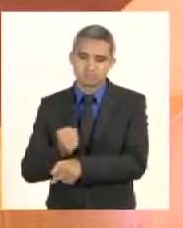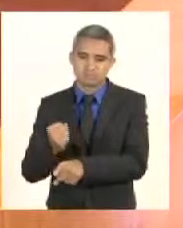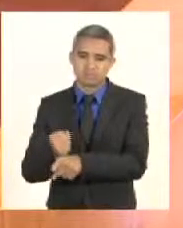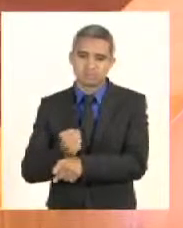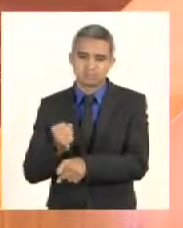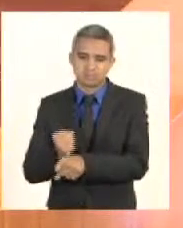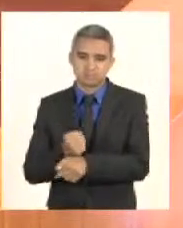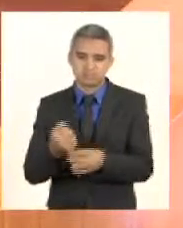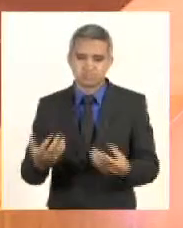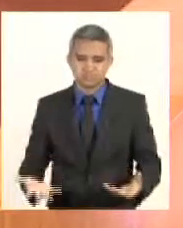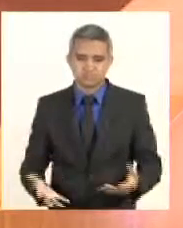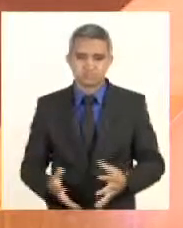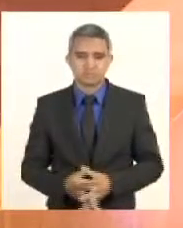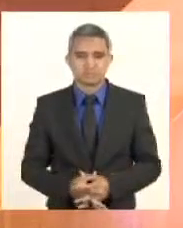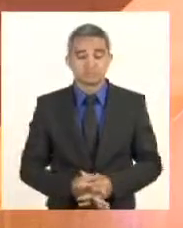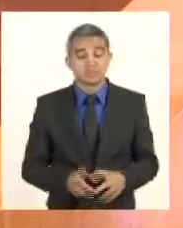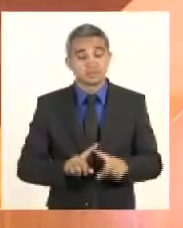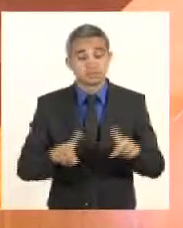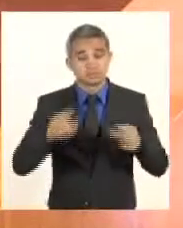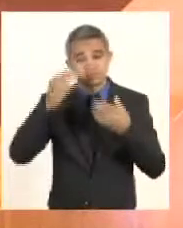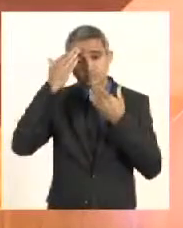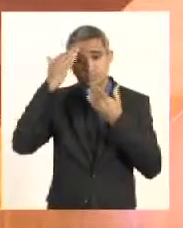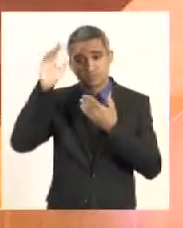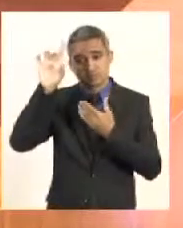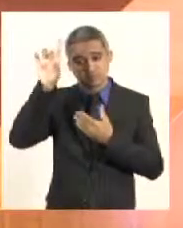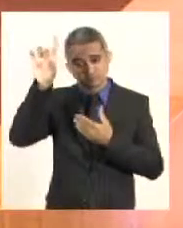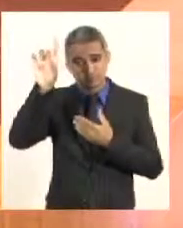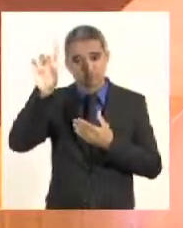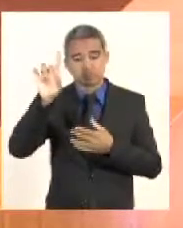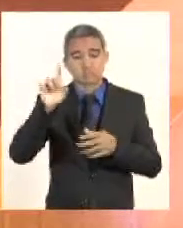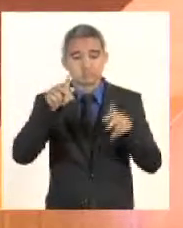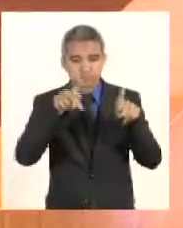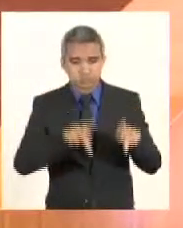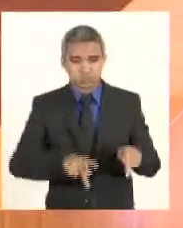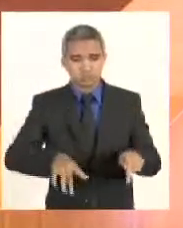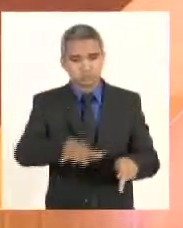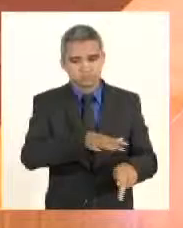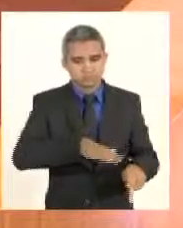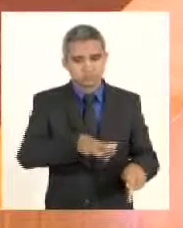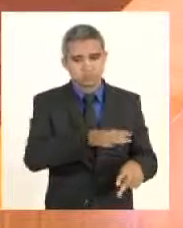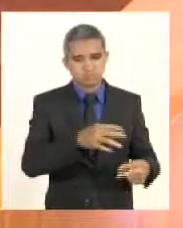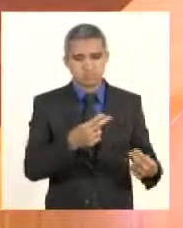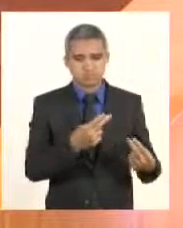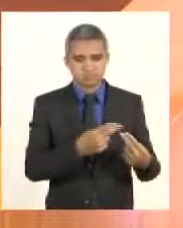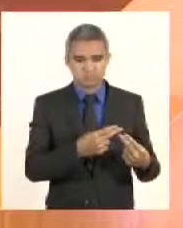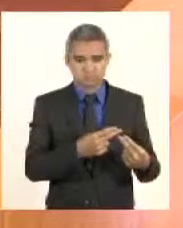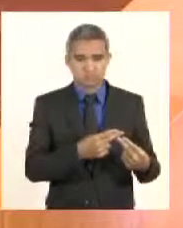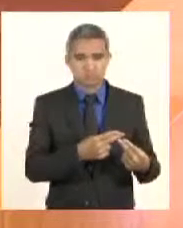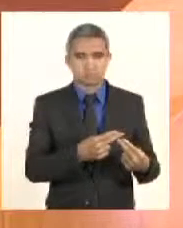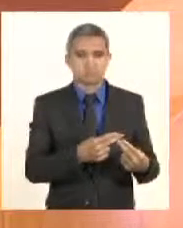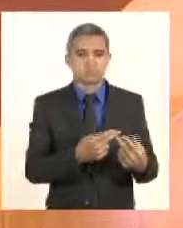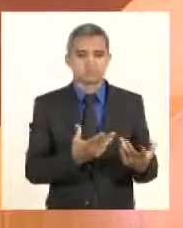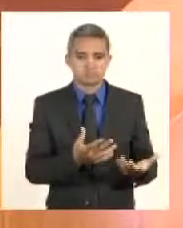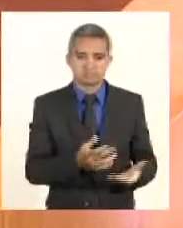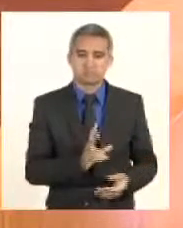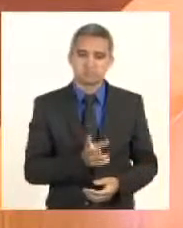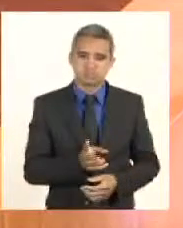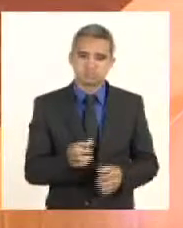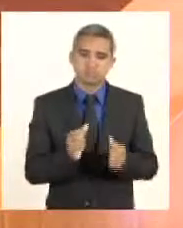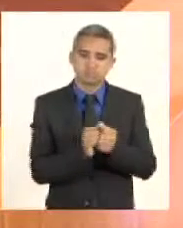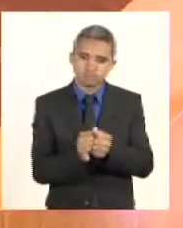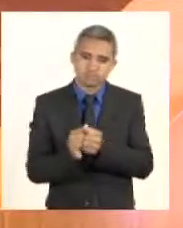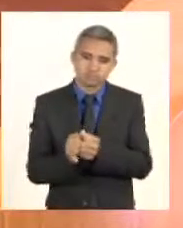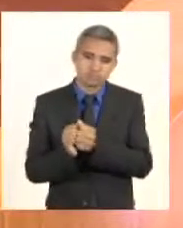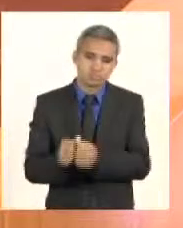foi que, graças a Deus, nós tivemos uma participação popular daquele município, tivemos também uma participação